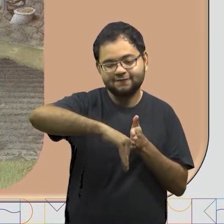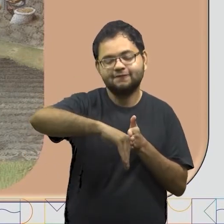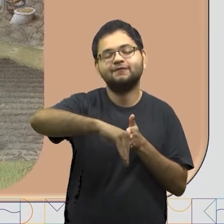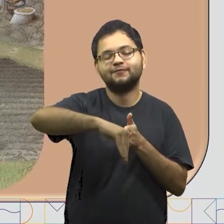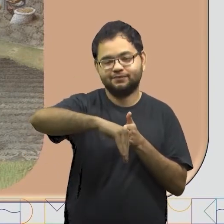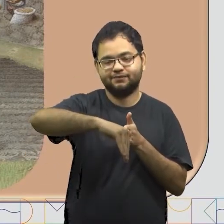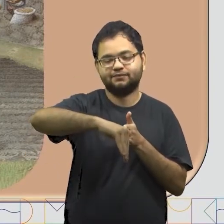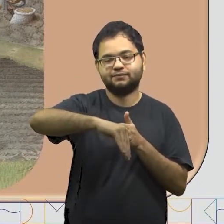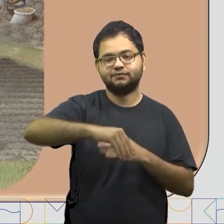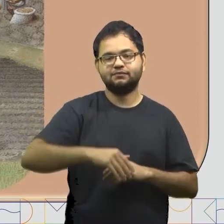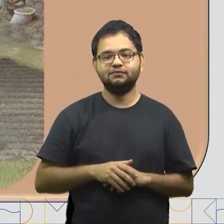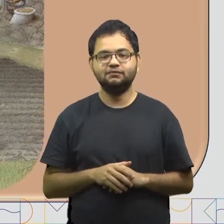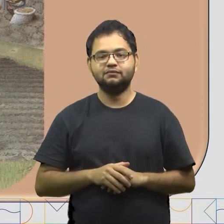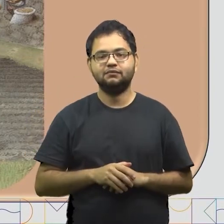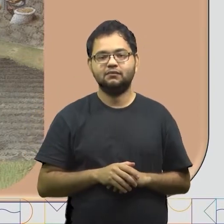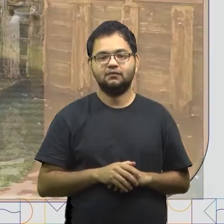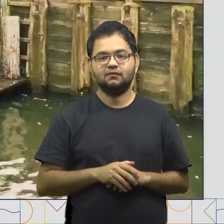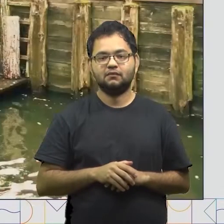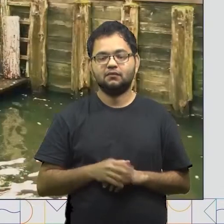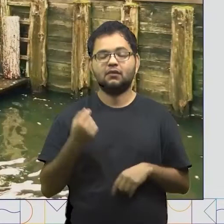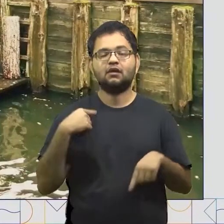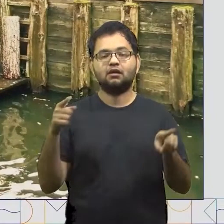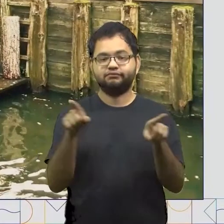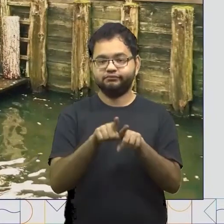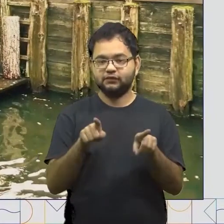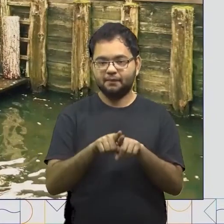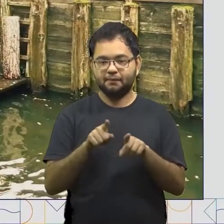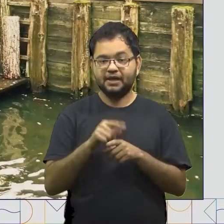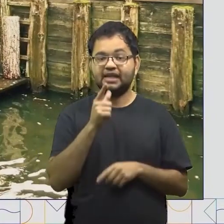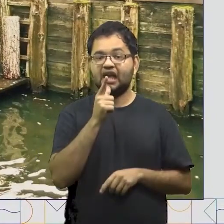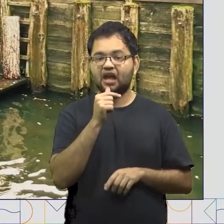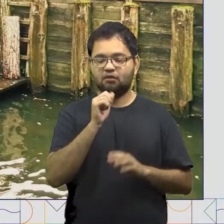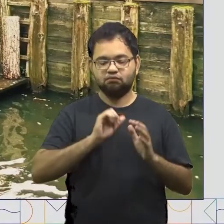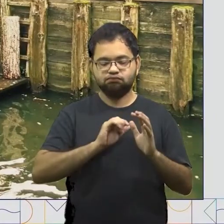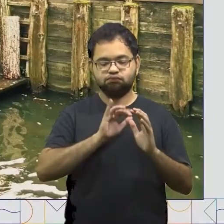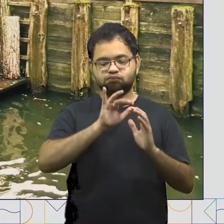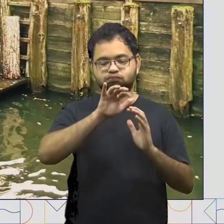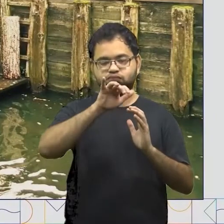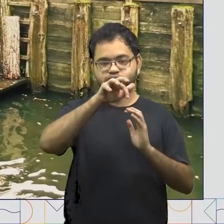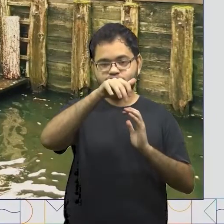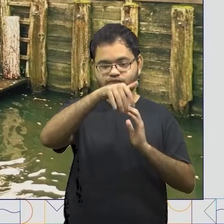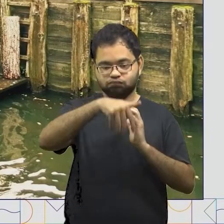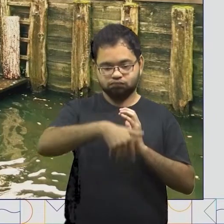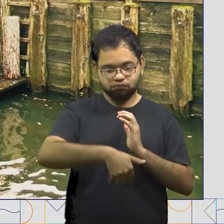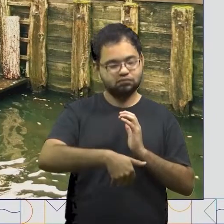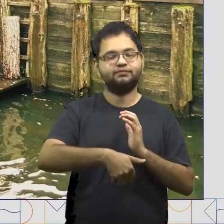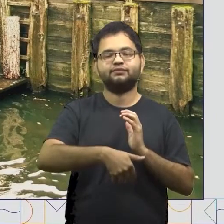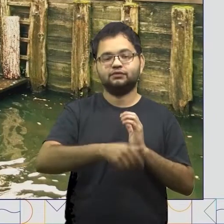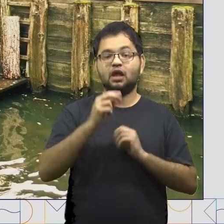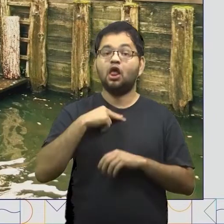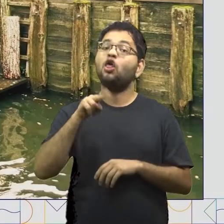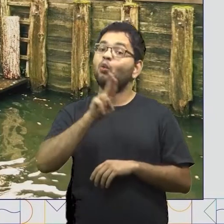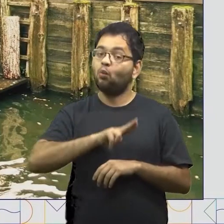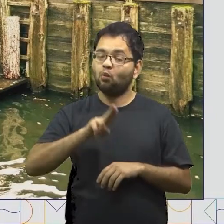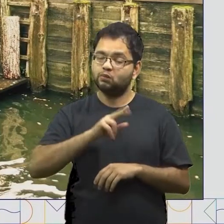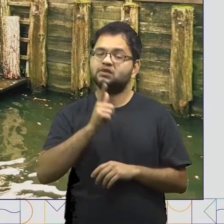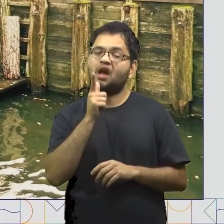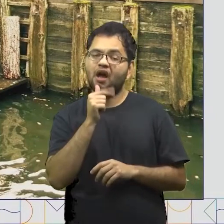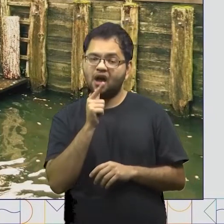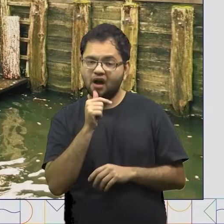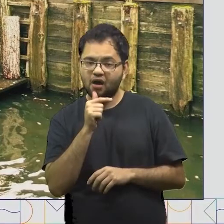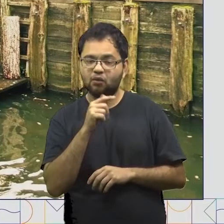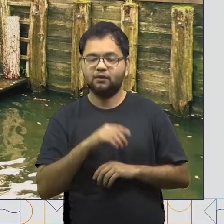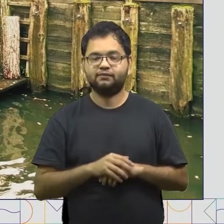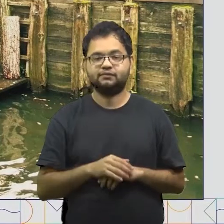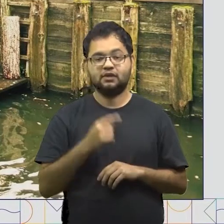além de ser mais durável e eficiente o aperfeiçoamento do Moinho hidráulico como o nome já diz funciona movido a água